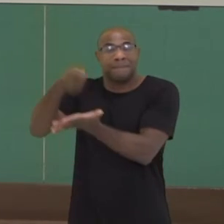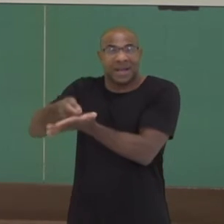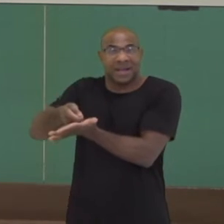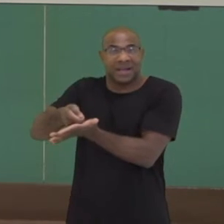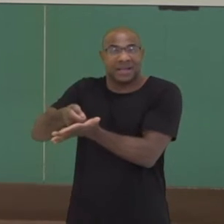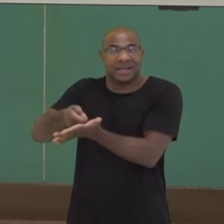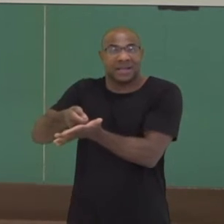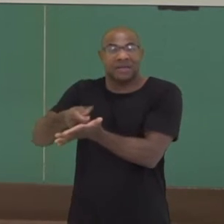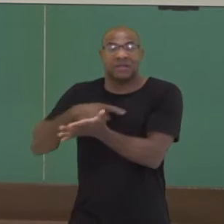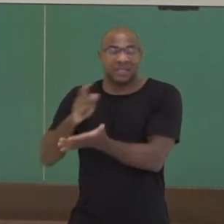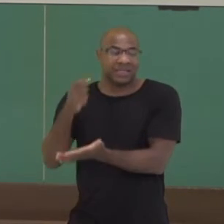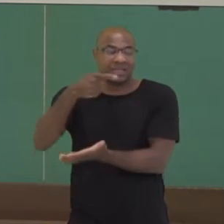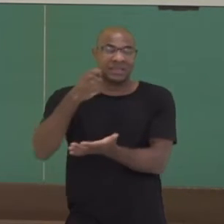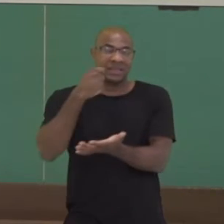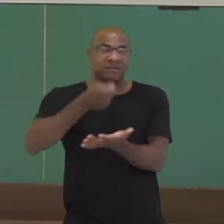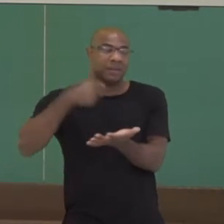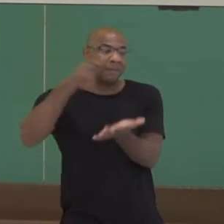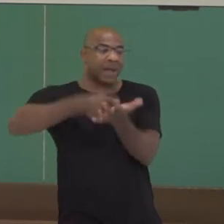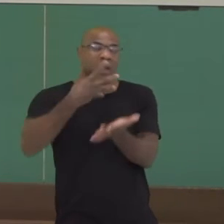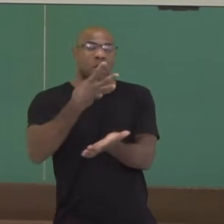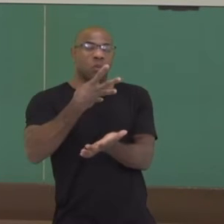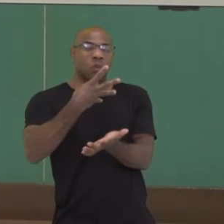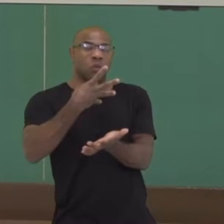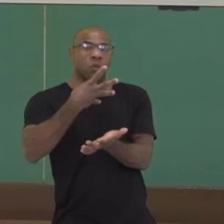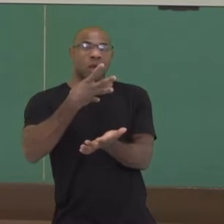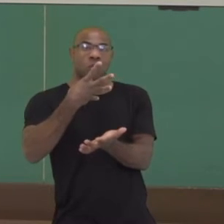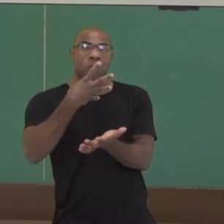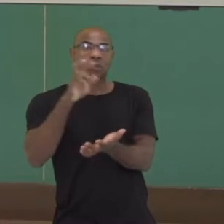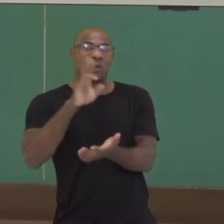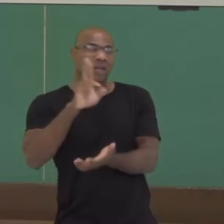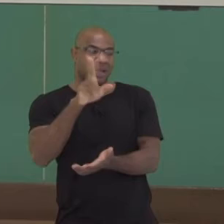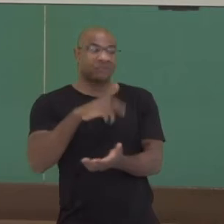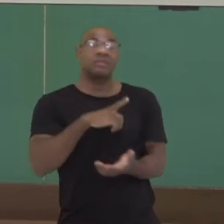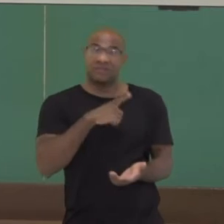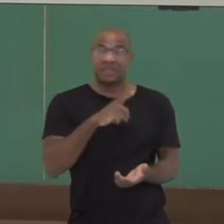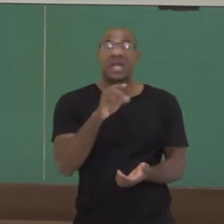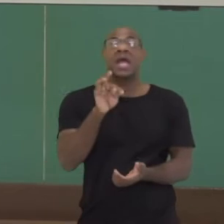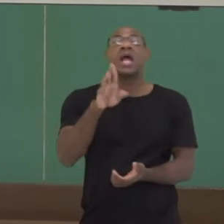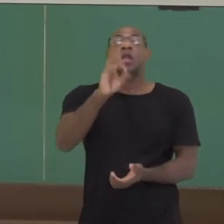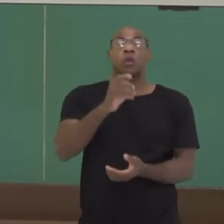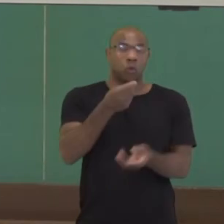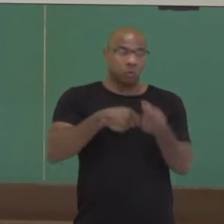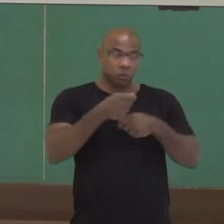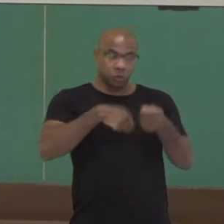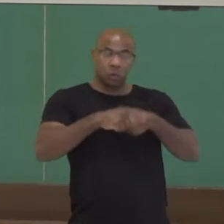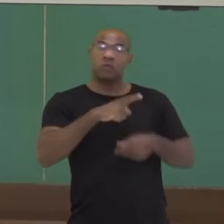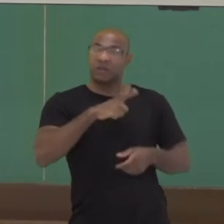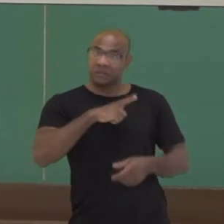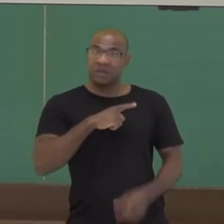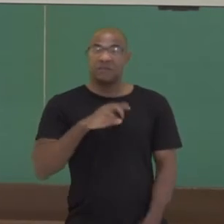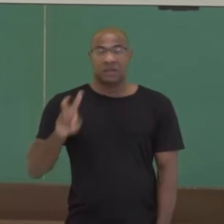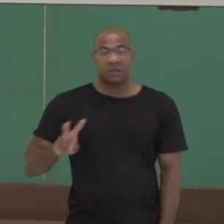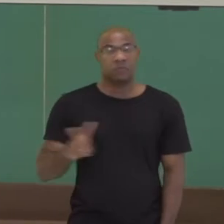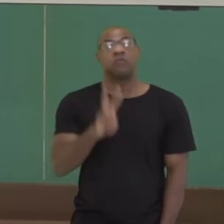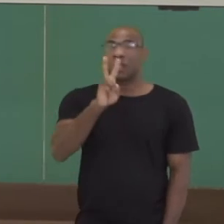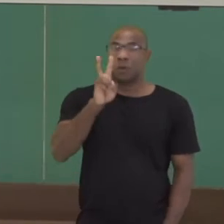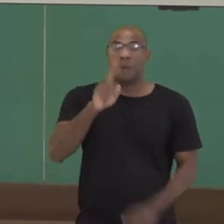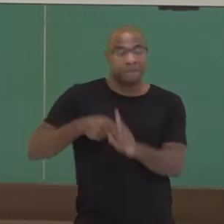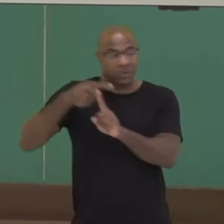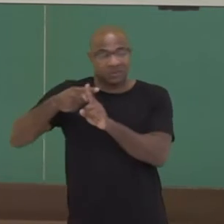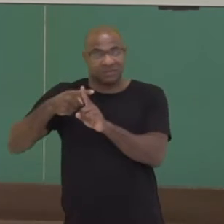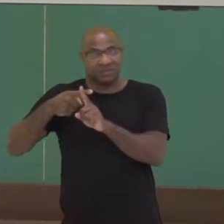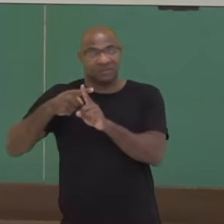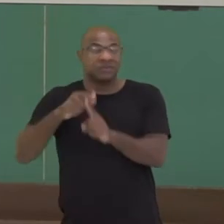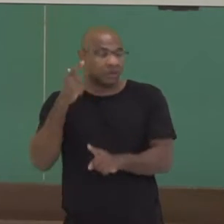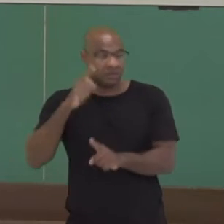dá R$4. Então significa que você vai receber o troco, você vai receber um valor positivo, né? Então